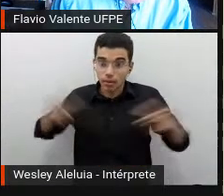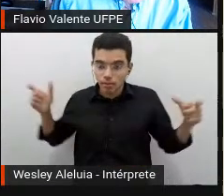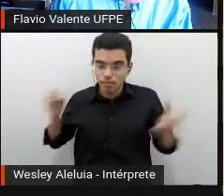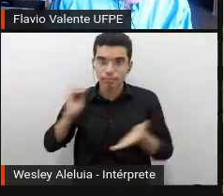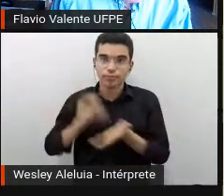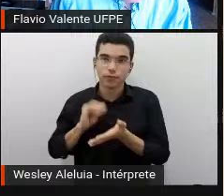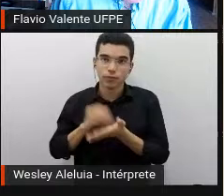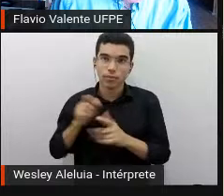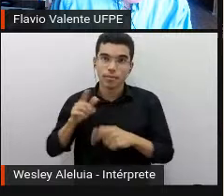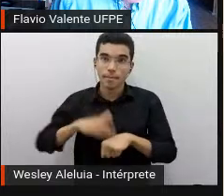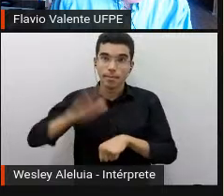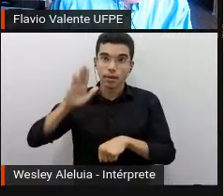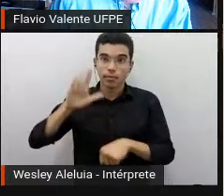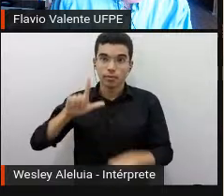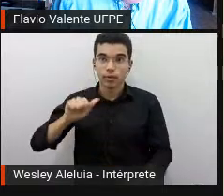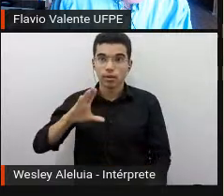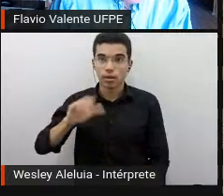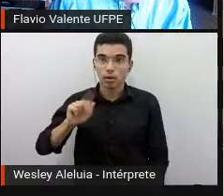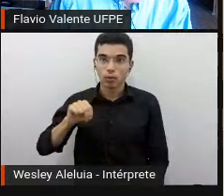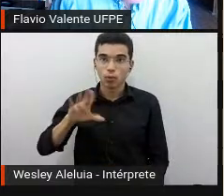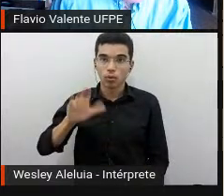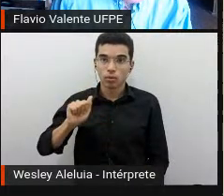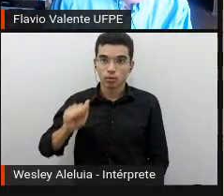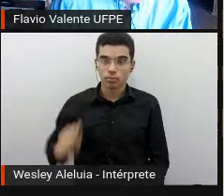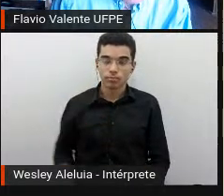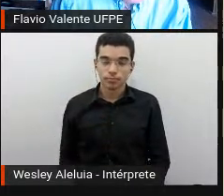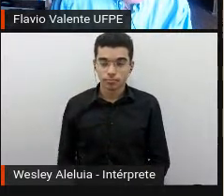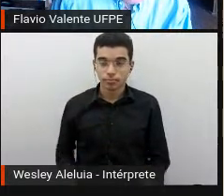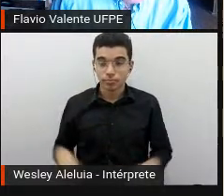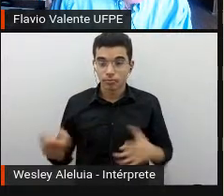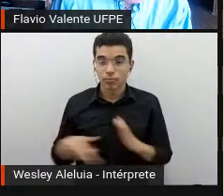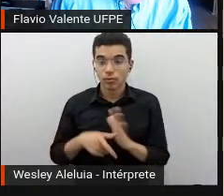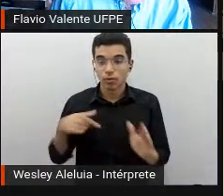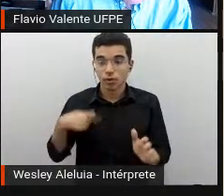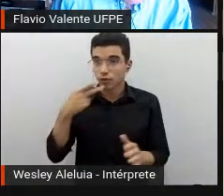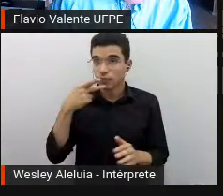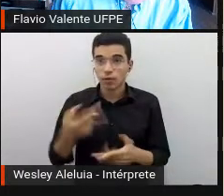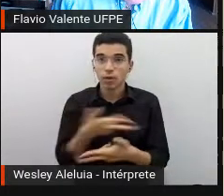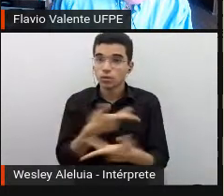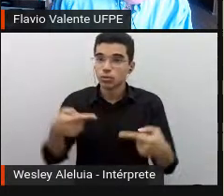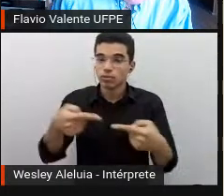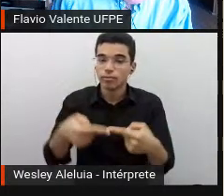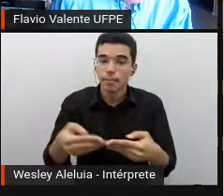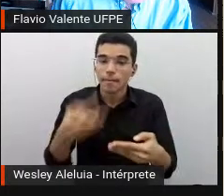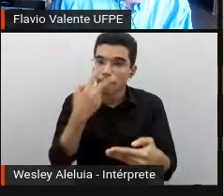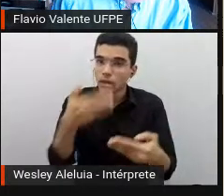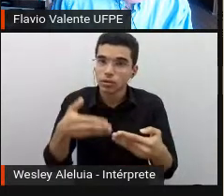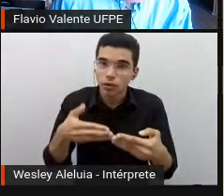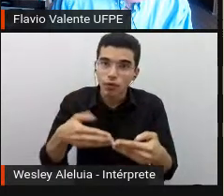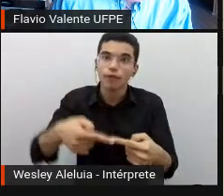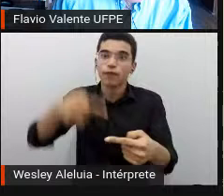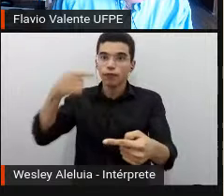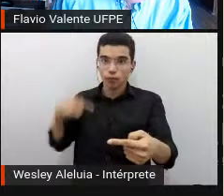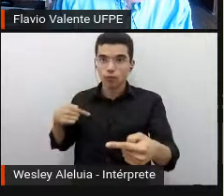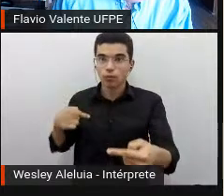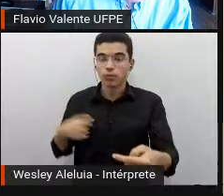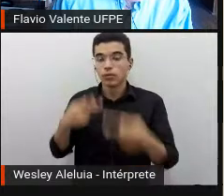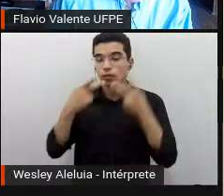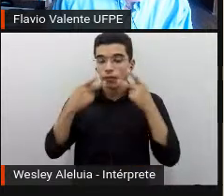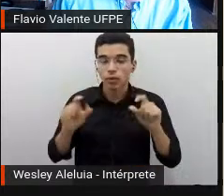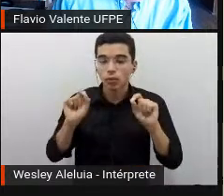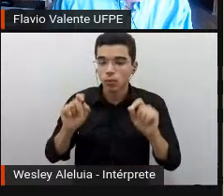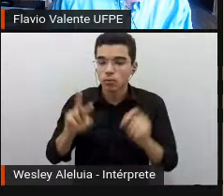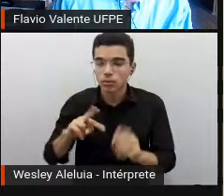E aí eu vou falar um pouco sobre, antes de falar sobre o retrocesso, eu vou falar sobre o que é a exigibilidade, que